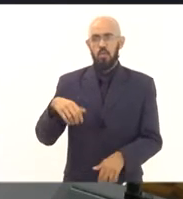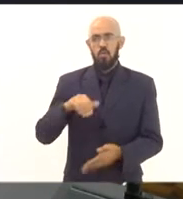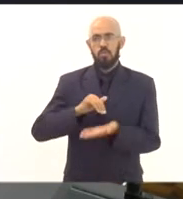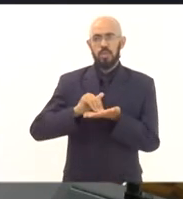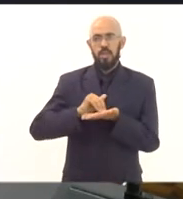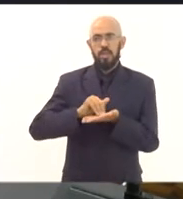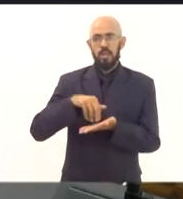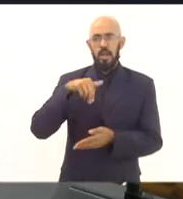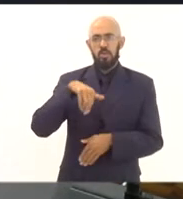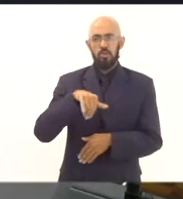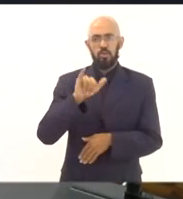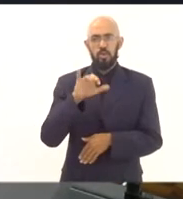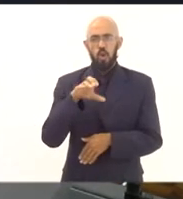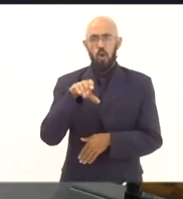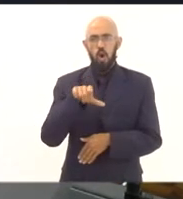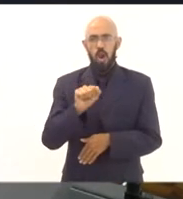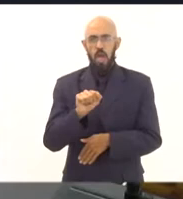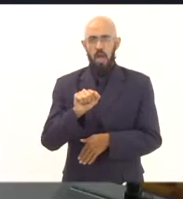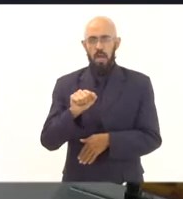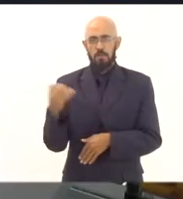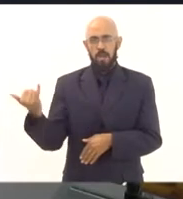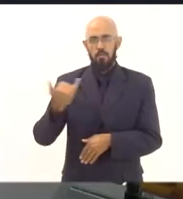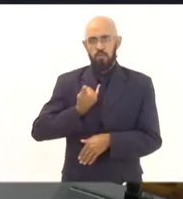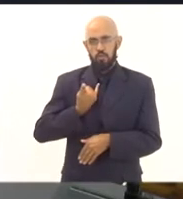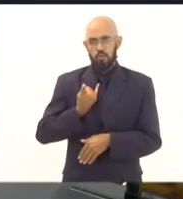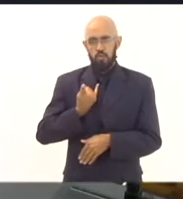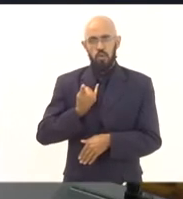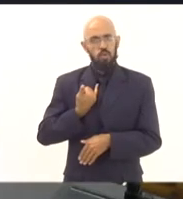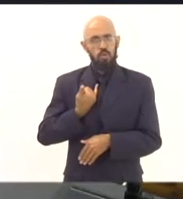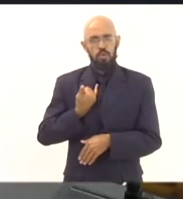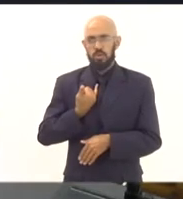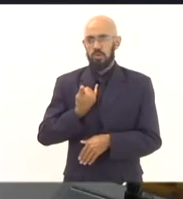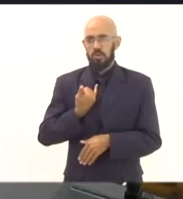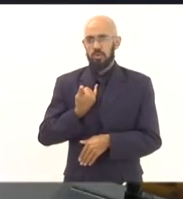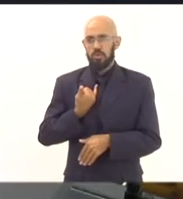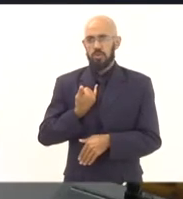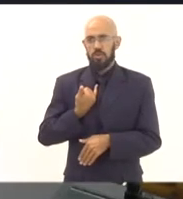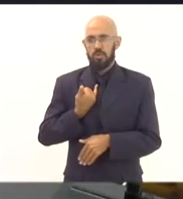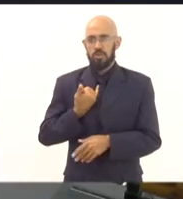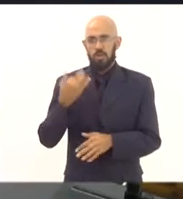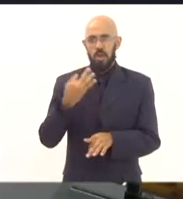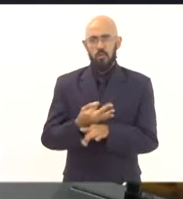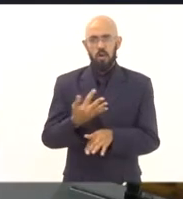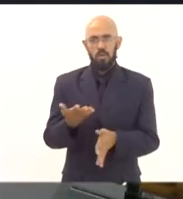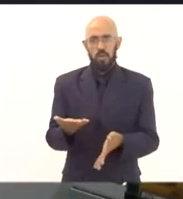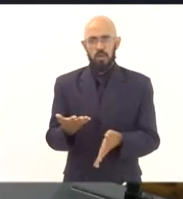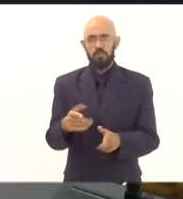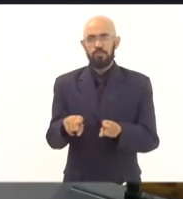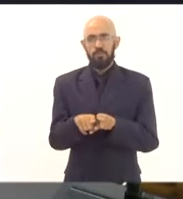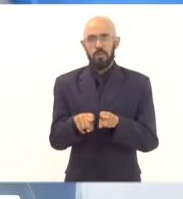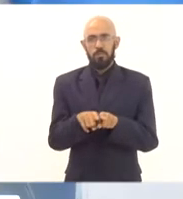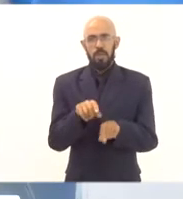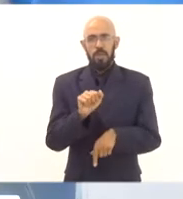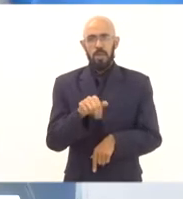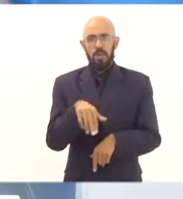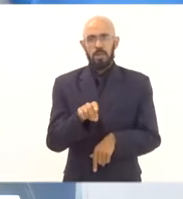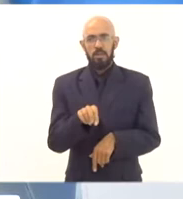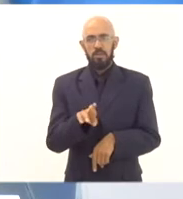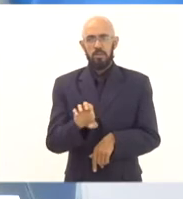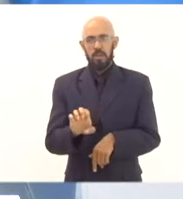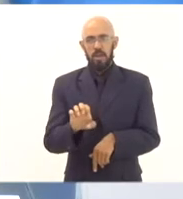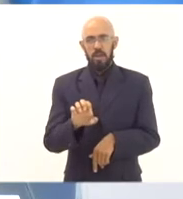né que não poderia estar presentes recebi justificativa do André da Chery